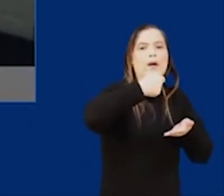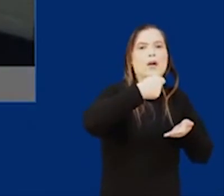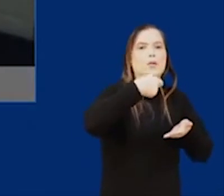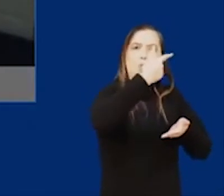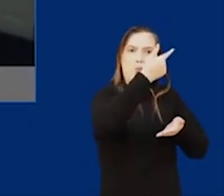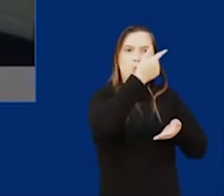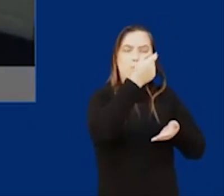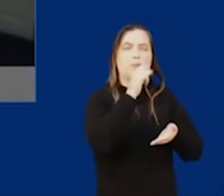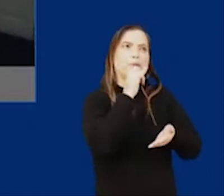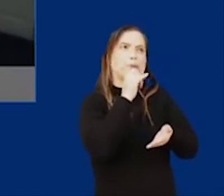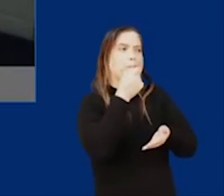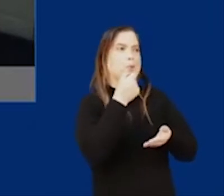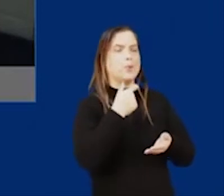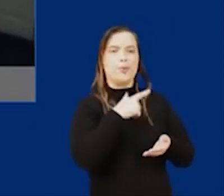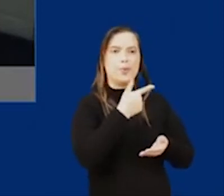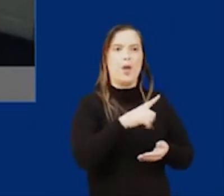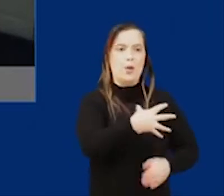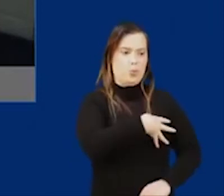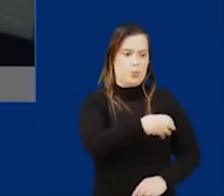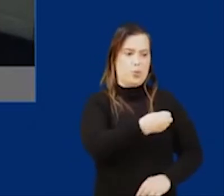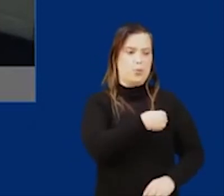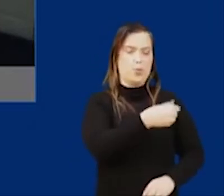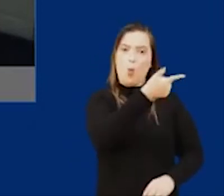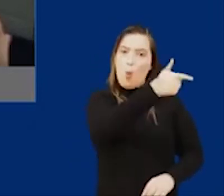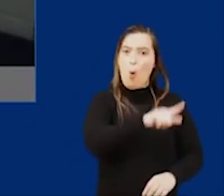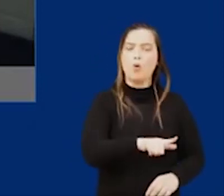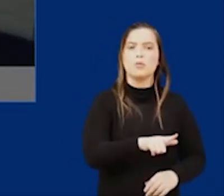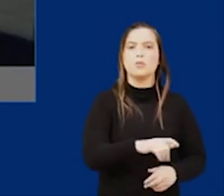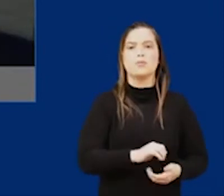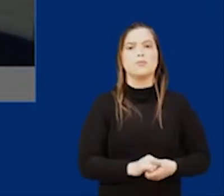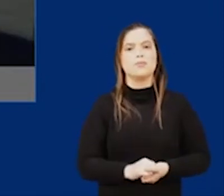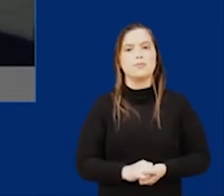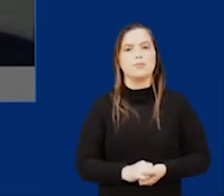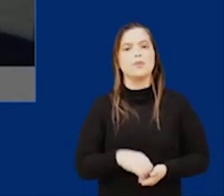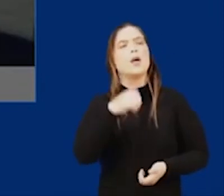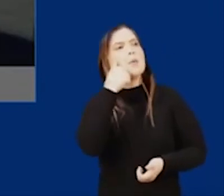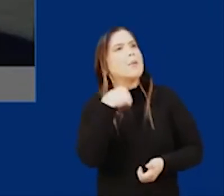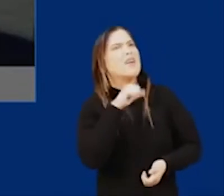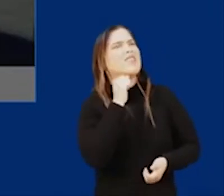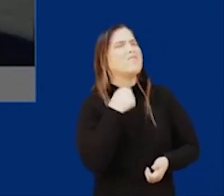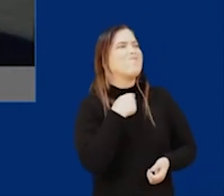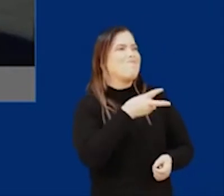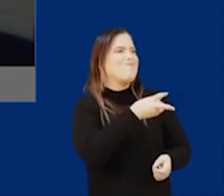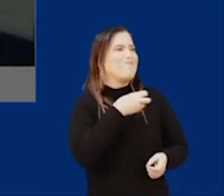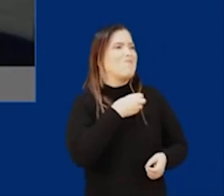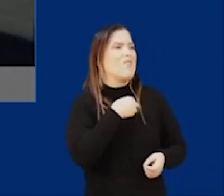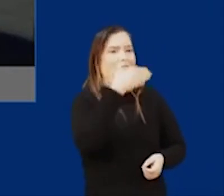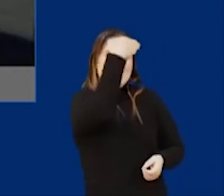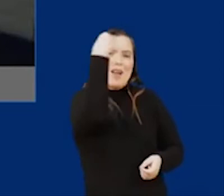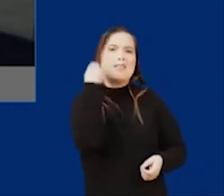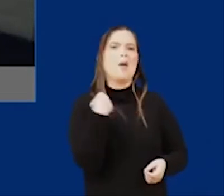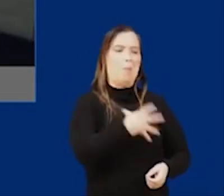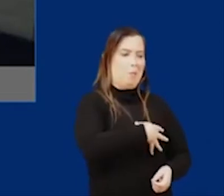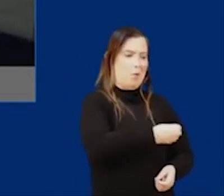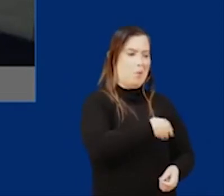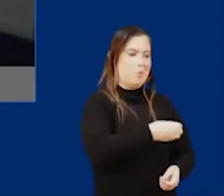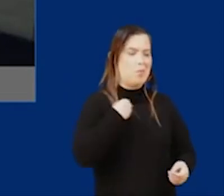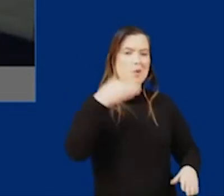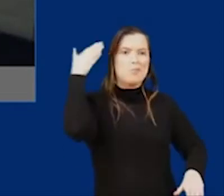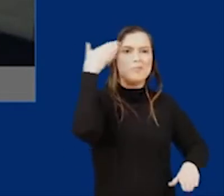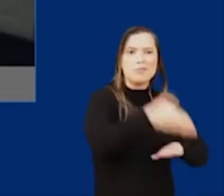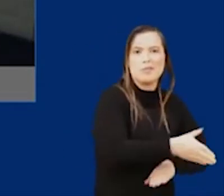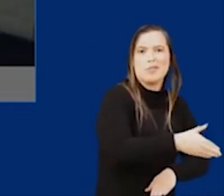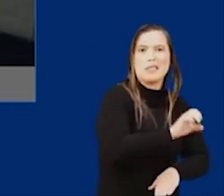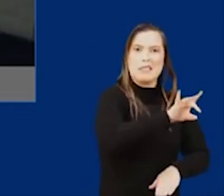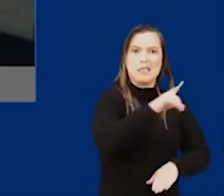bico pro bebê, e às vezes as mães têm aquela impressão que o bebê vai desmamar do peito imediatamente, se ele tiver contato com o bico,